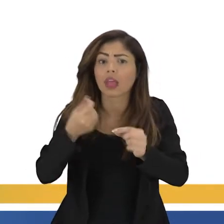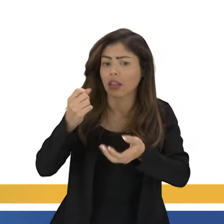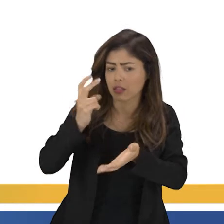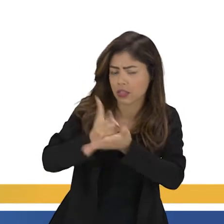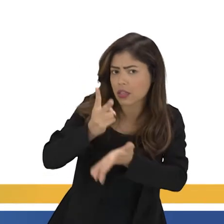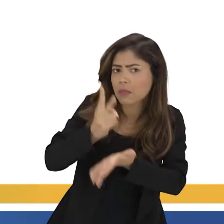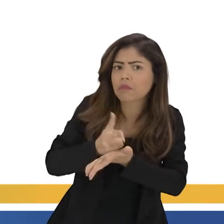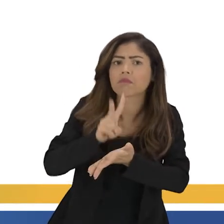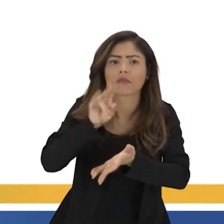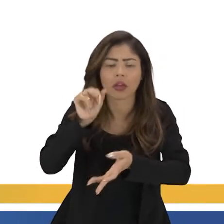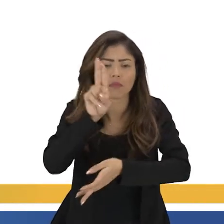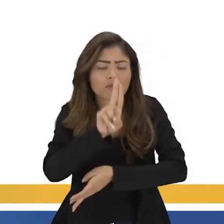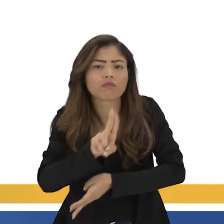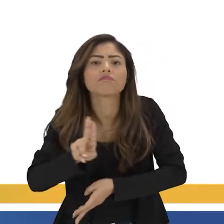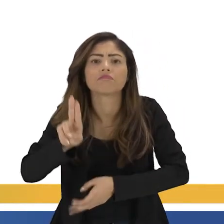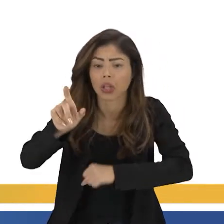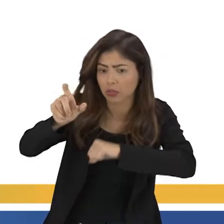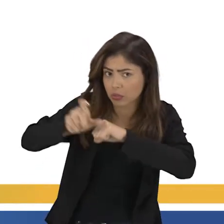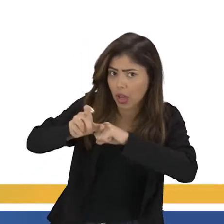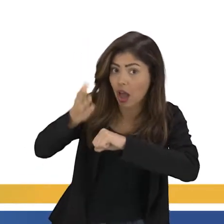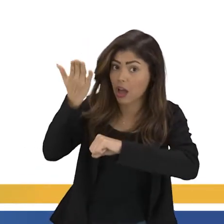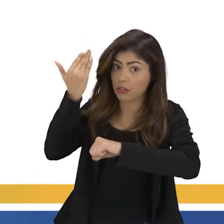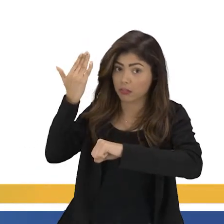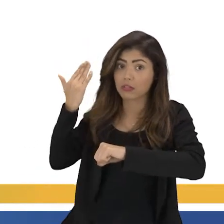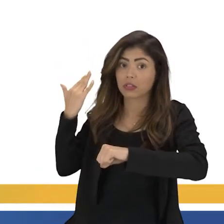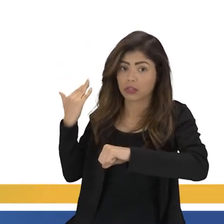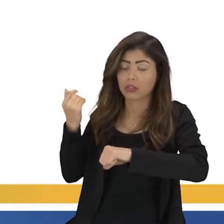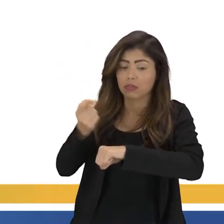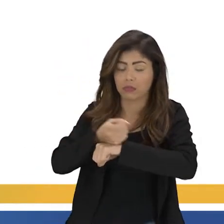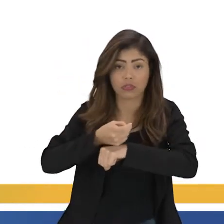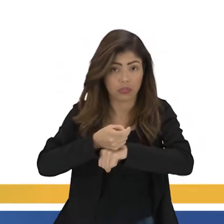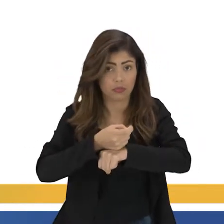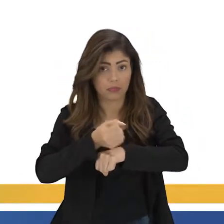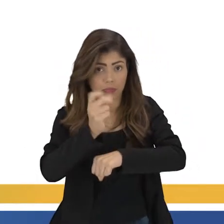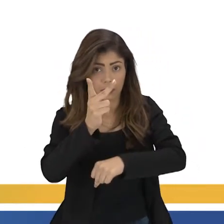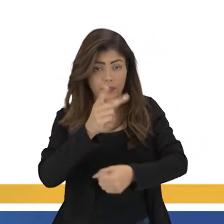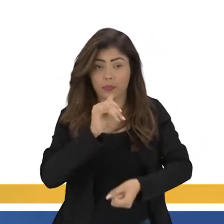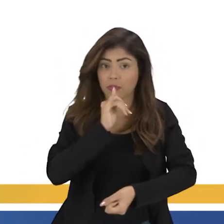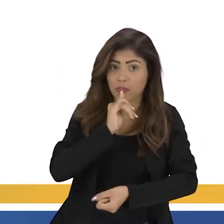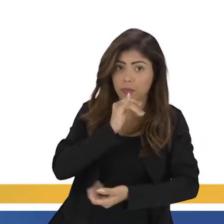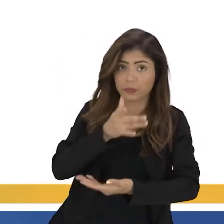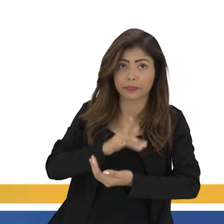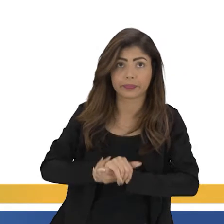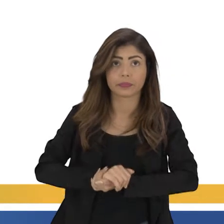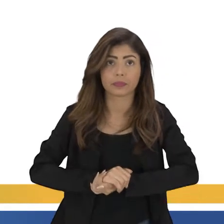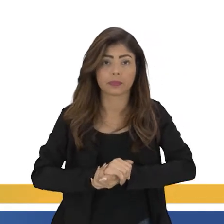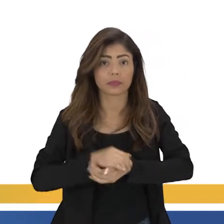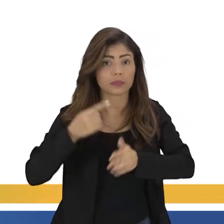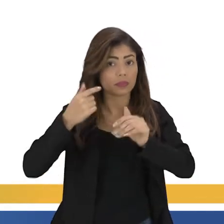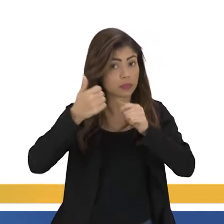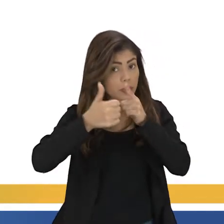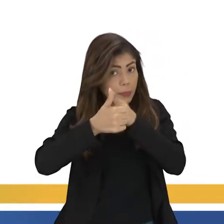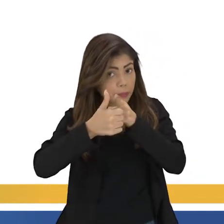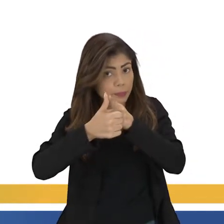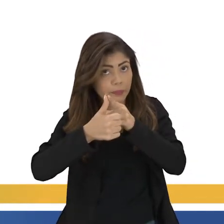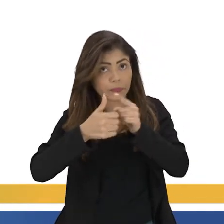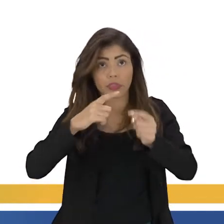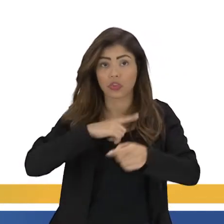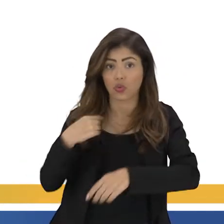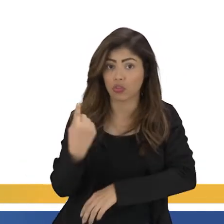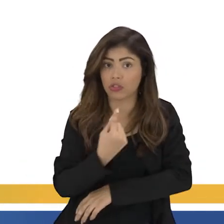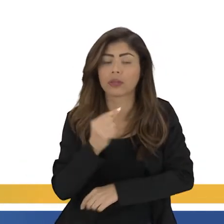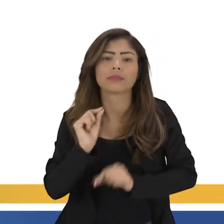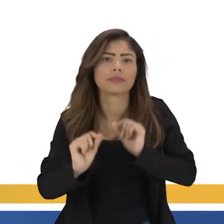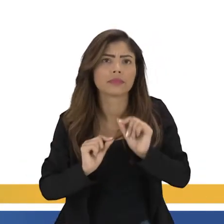vez o substantivo vem antes do adjetivo, tá? Por exemplo, na primeira oração nós